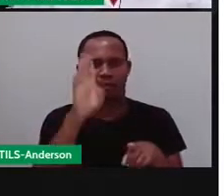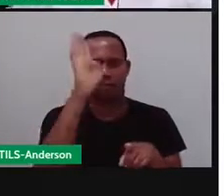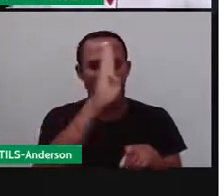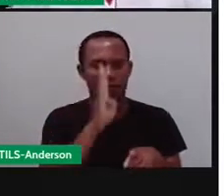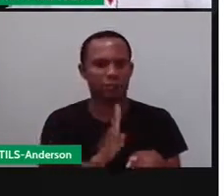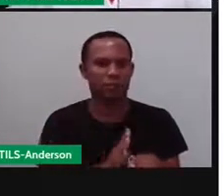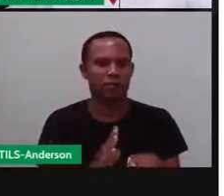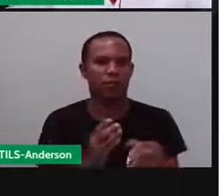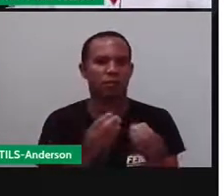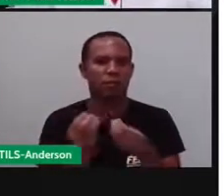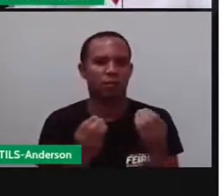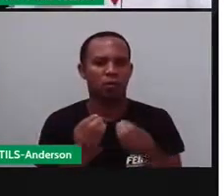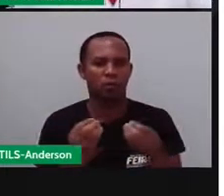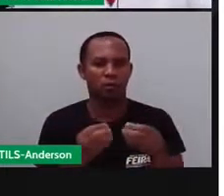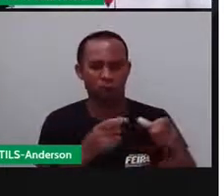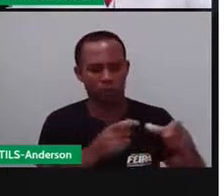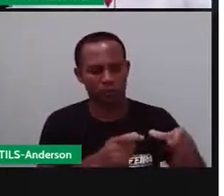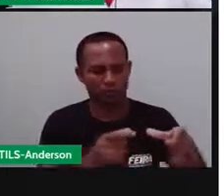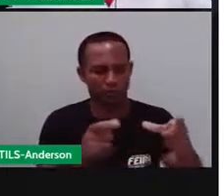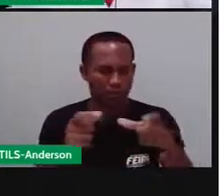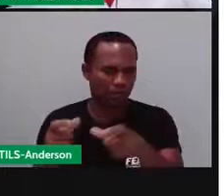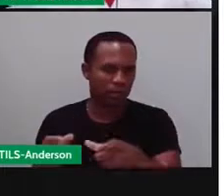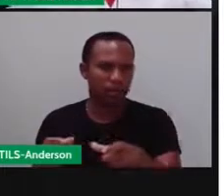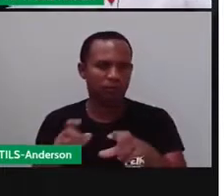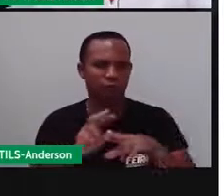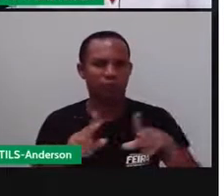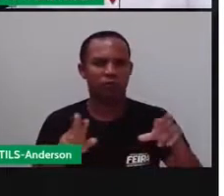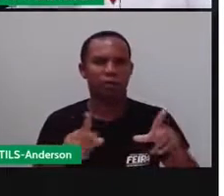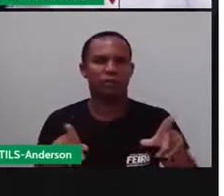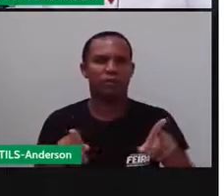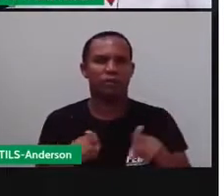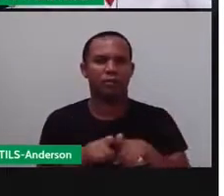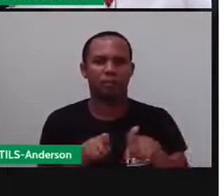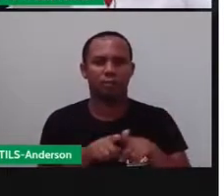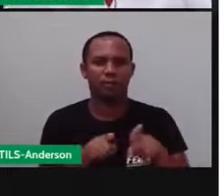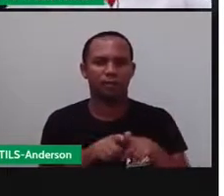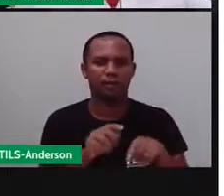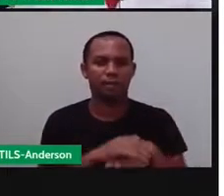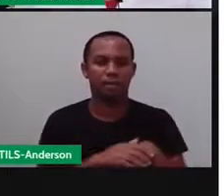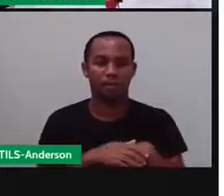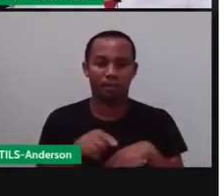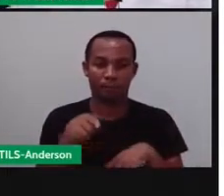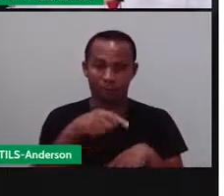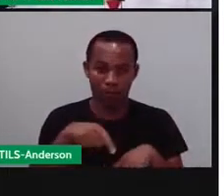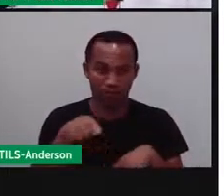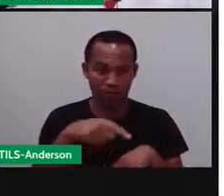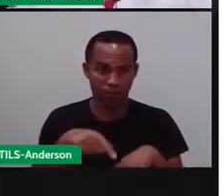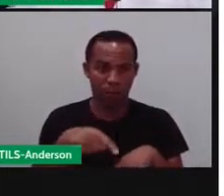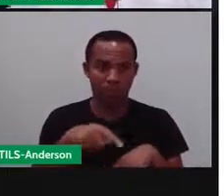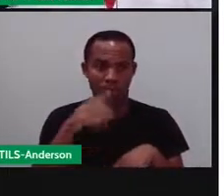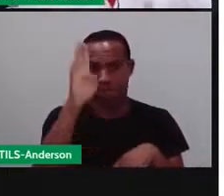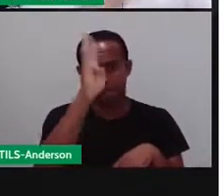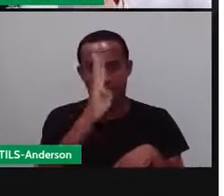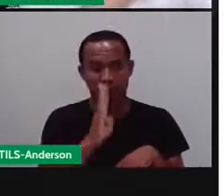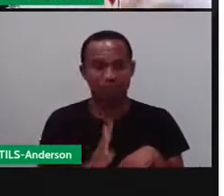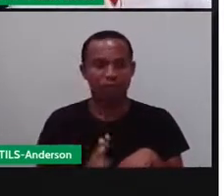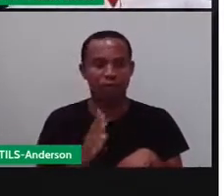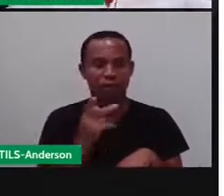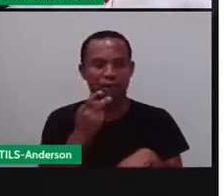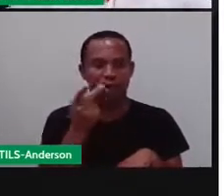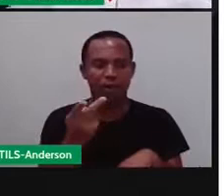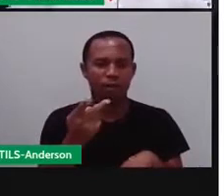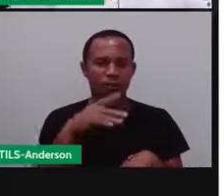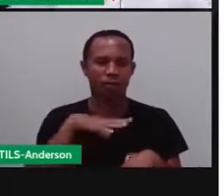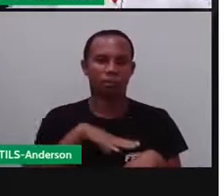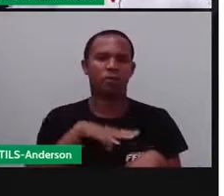mas colonizam o quê? Os outros países aí da América do Sul. Tanto que nós aqui no Brasil falamos o português e eles, né, os